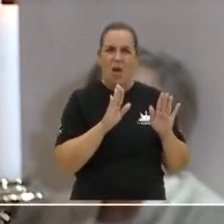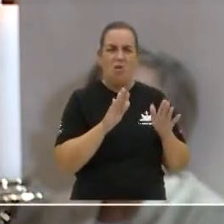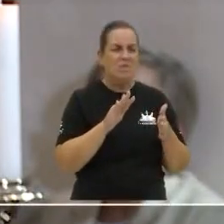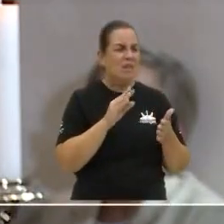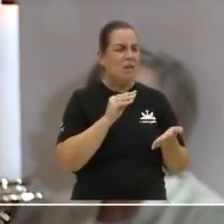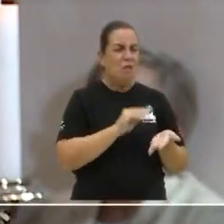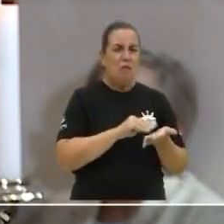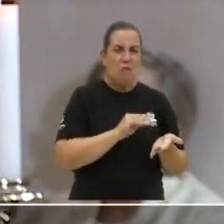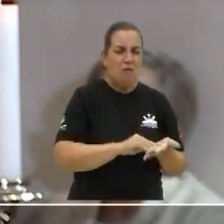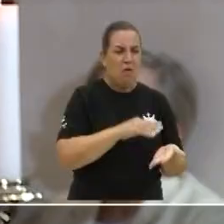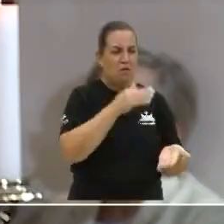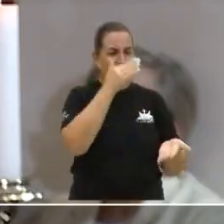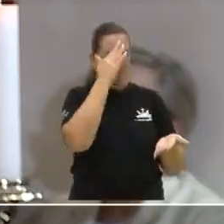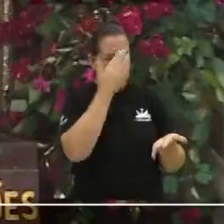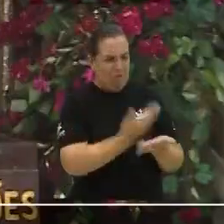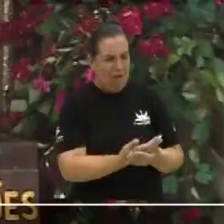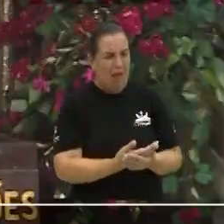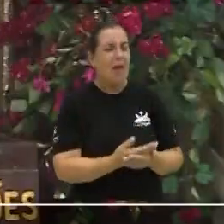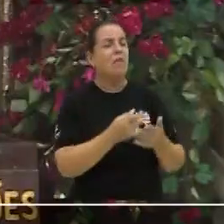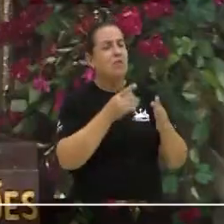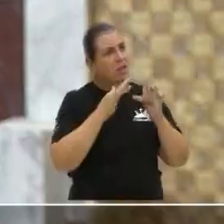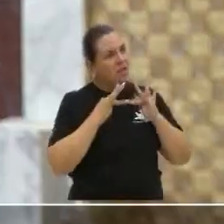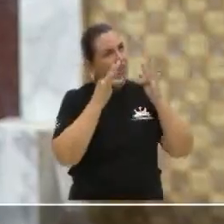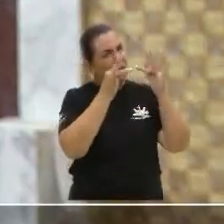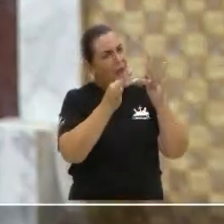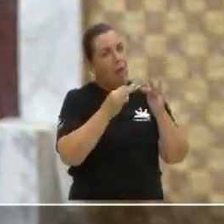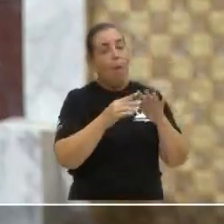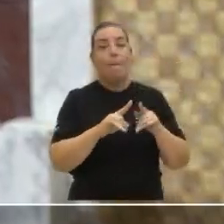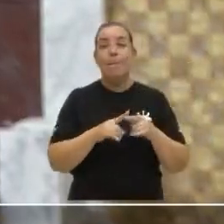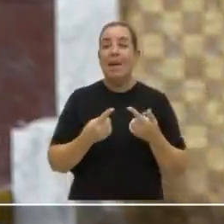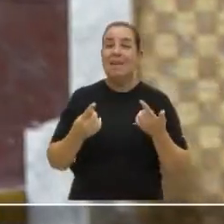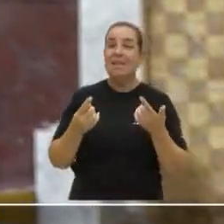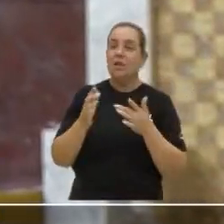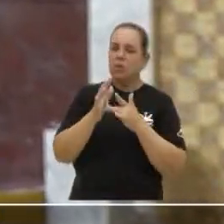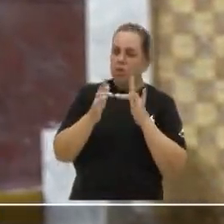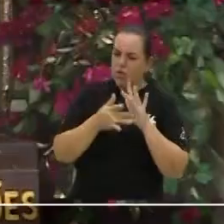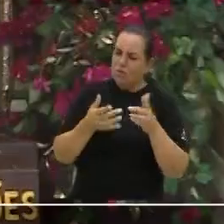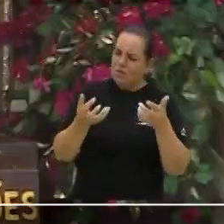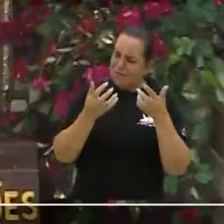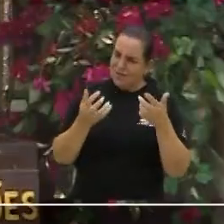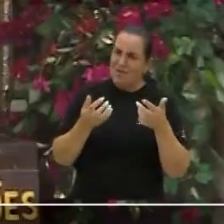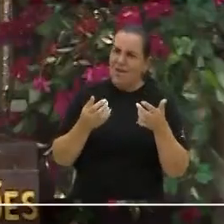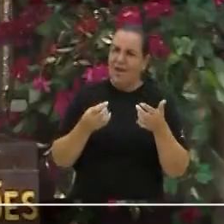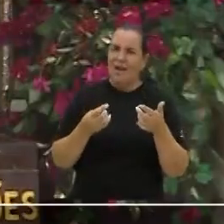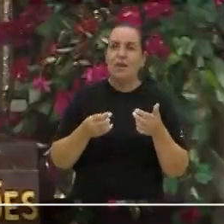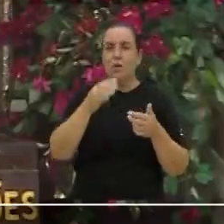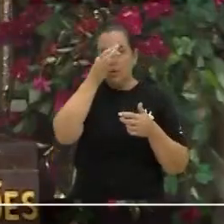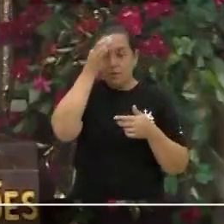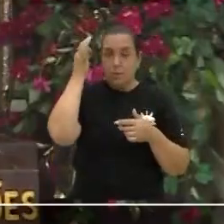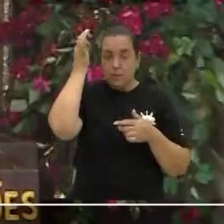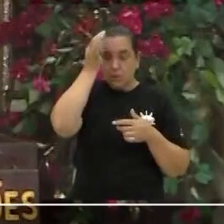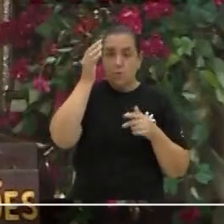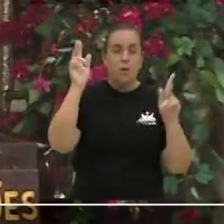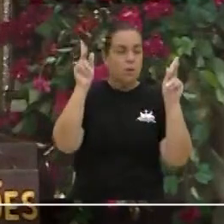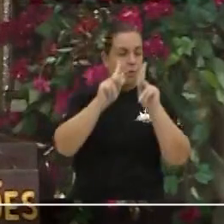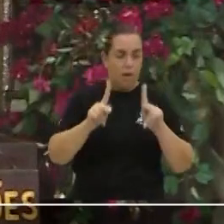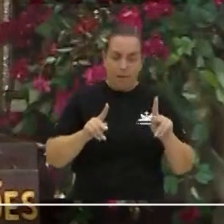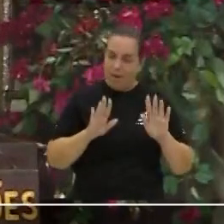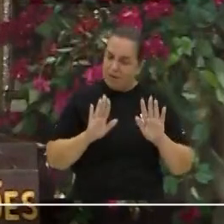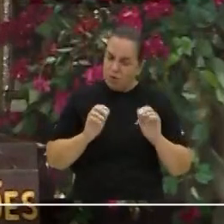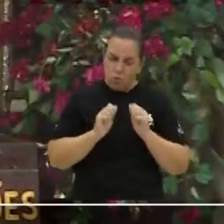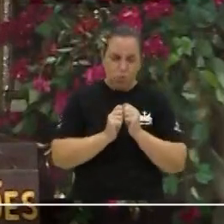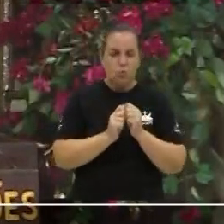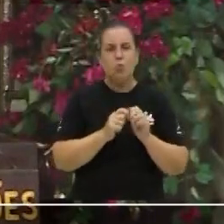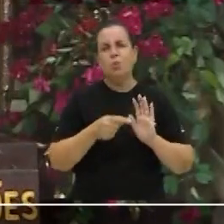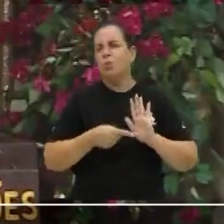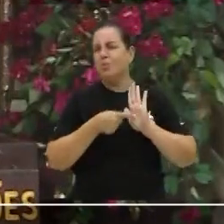incrédulo, mas fiel. Se tem algo que nosso Senhor quer mandar seu Espírito, quer que a paz esteja, nos se